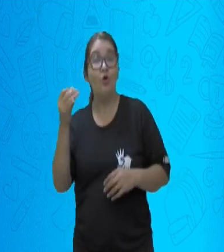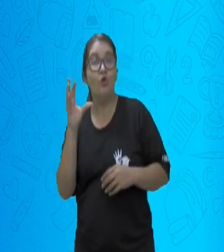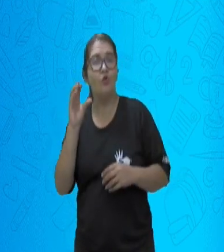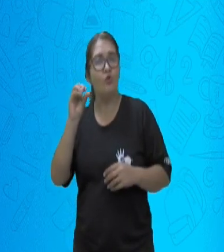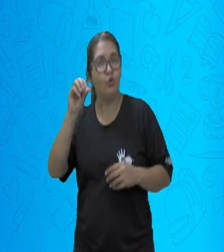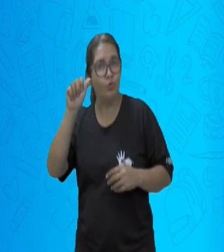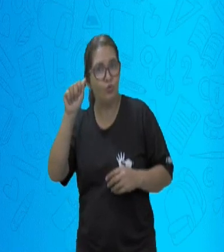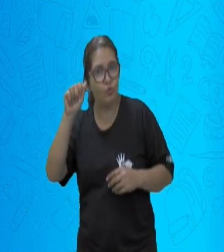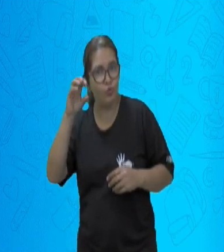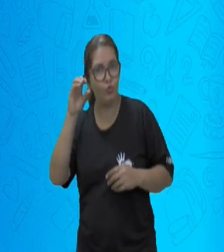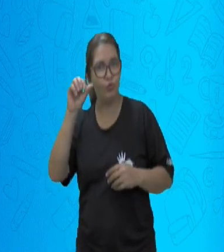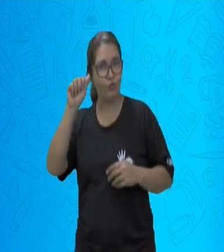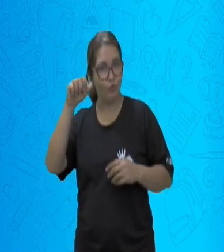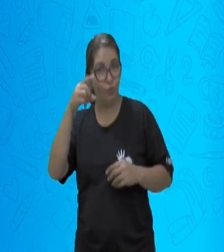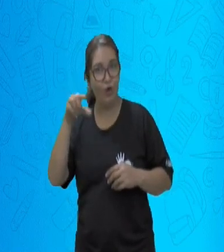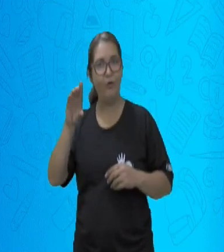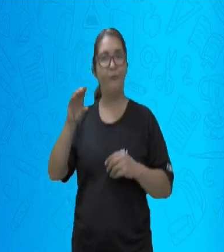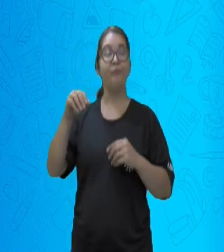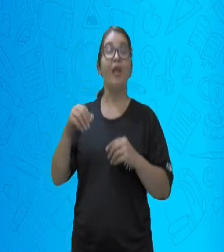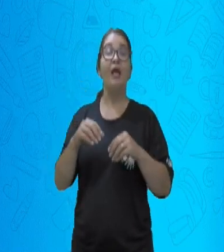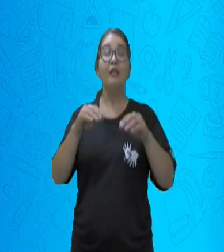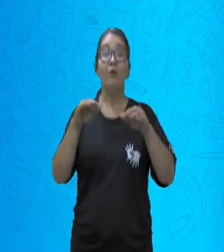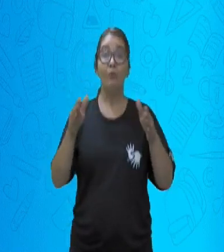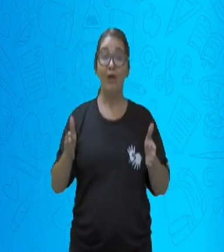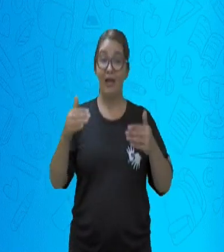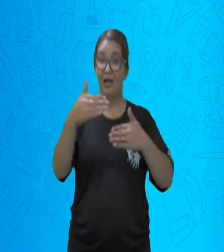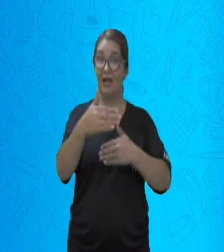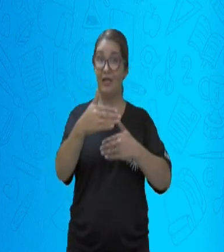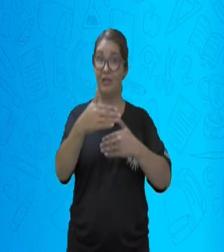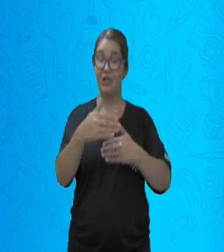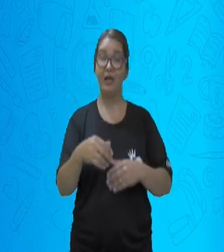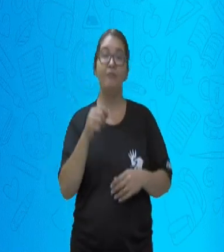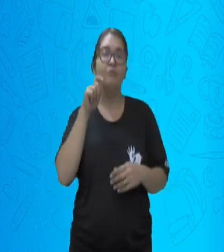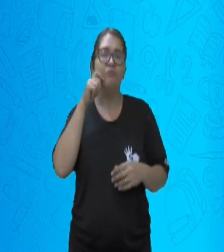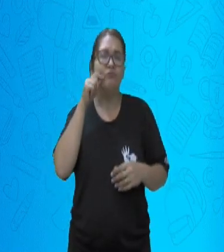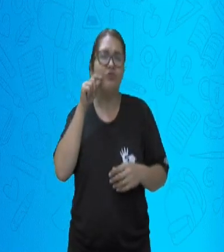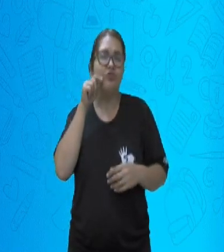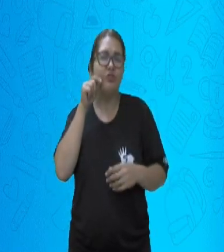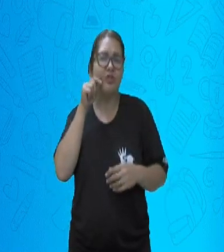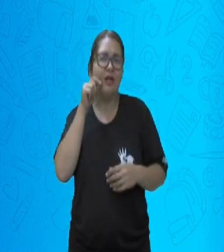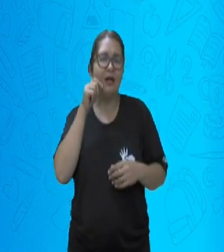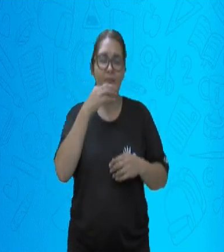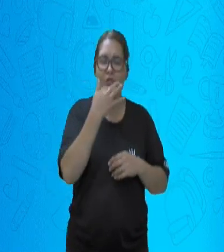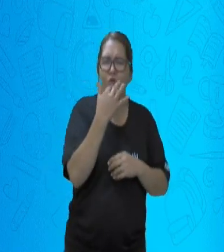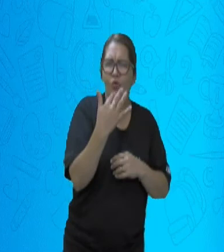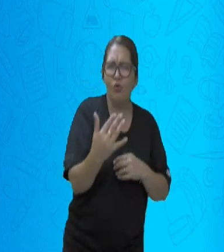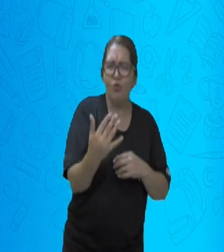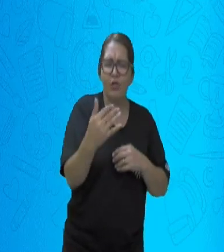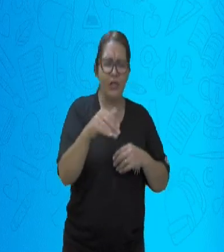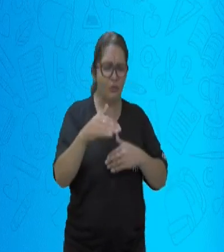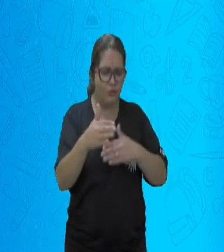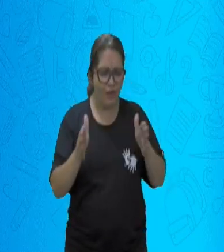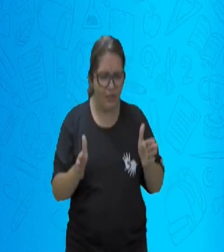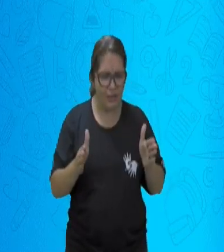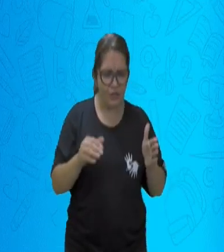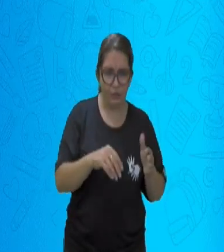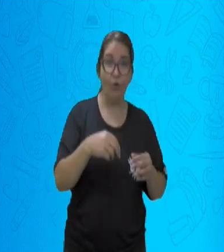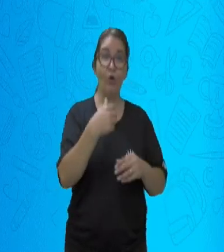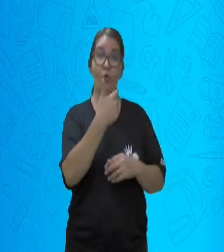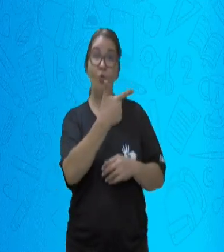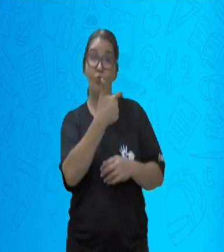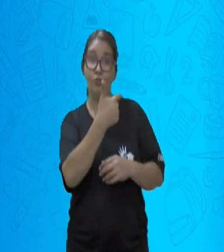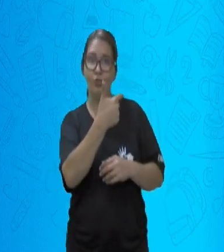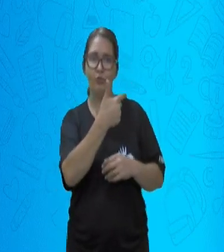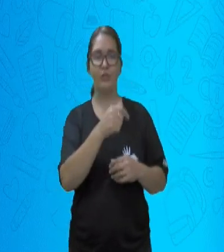uma caixa de lápis com 12 lápis de cor. Ele já tem uma caixa com 12 lápis de cor. Quando